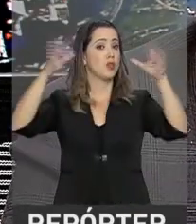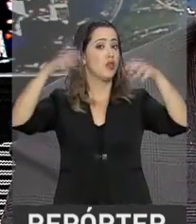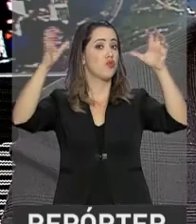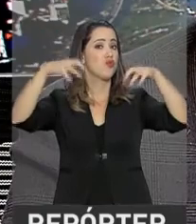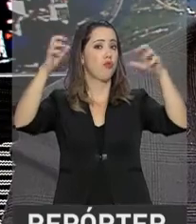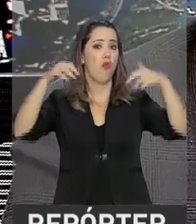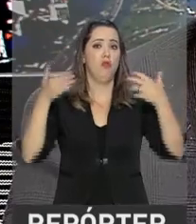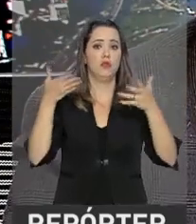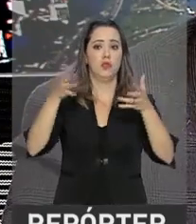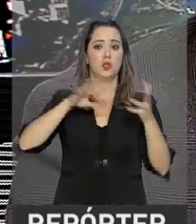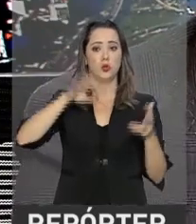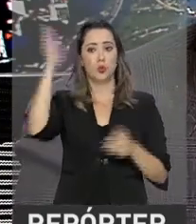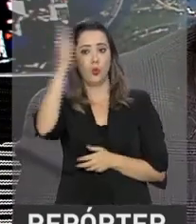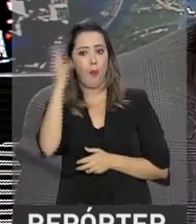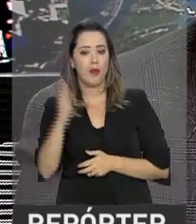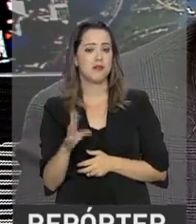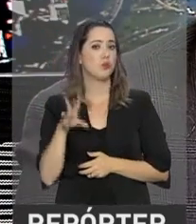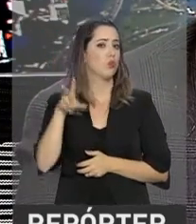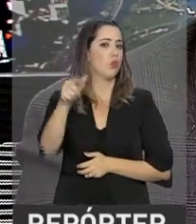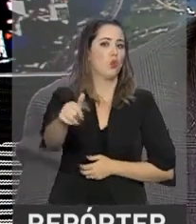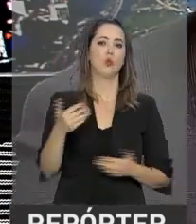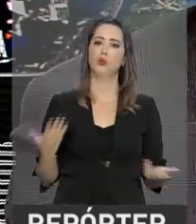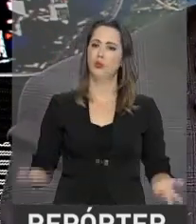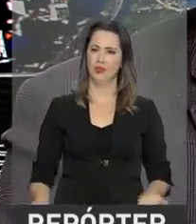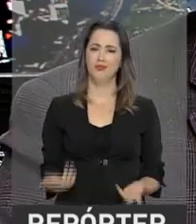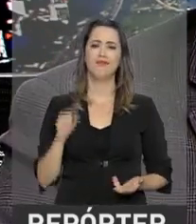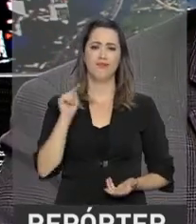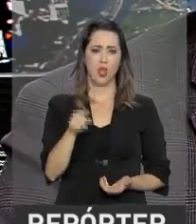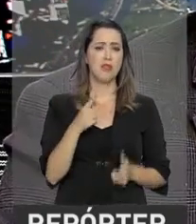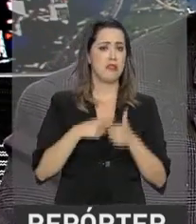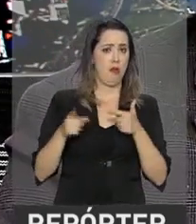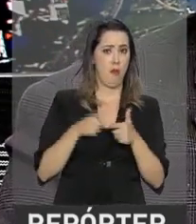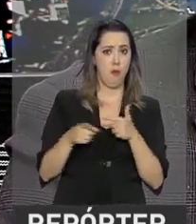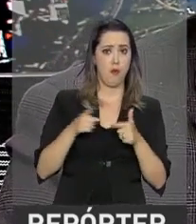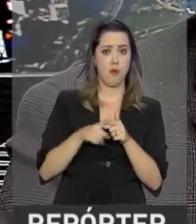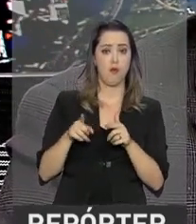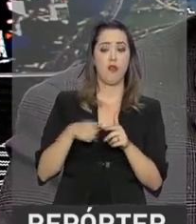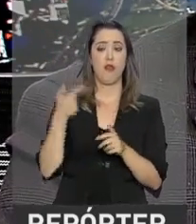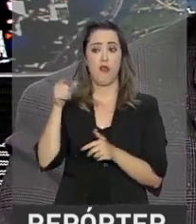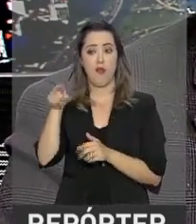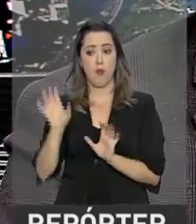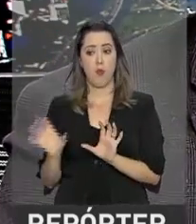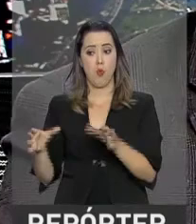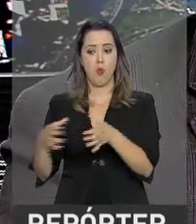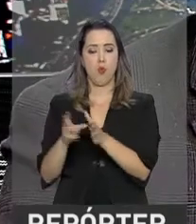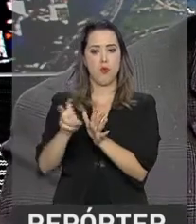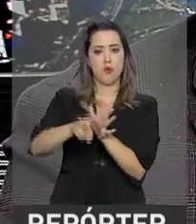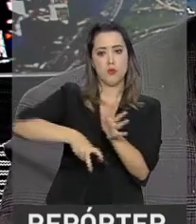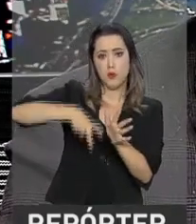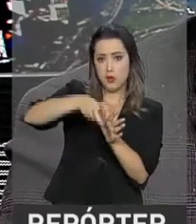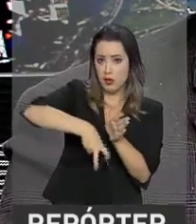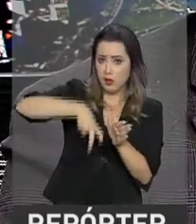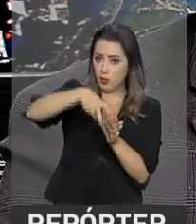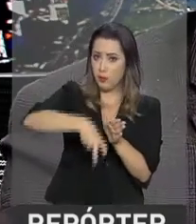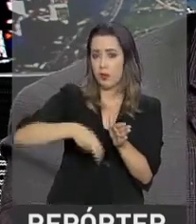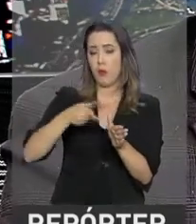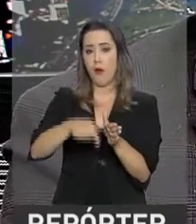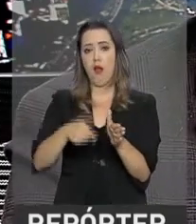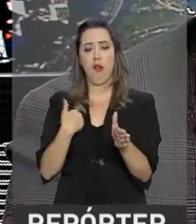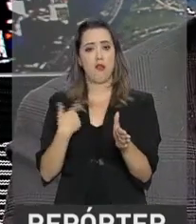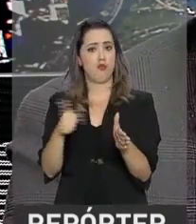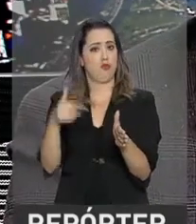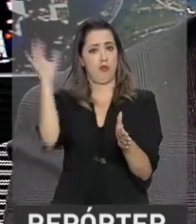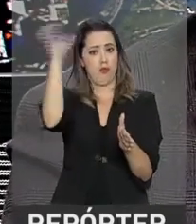regime de chuvas para o resto do brasil e isso afeta os interesses de sobretudo à produção agrícola e